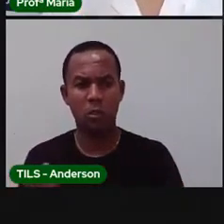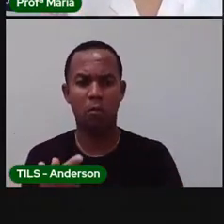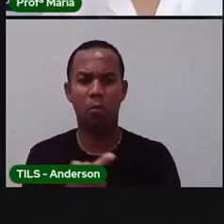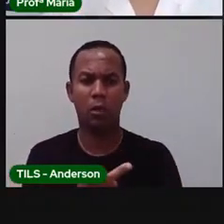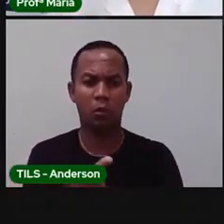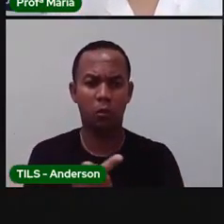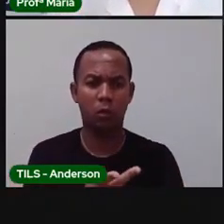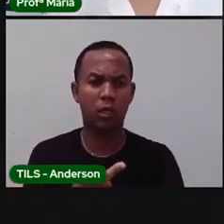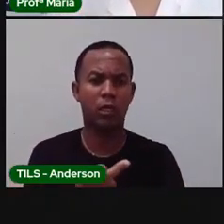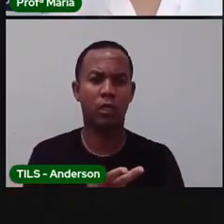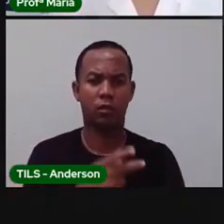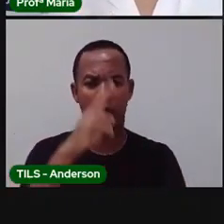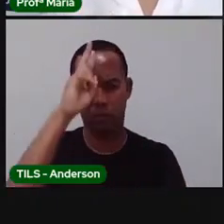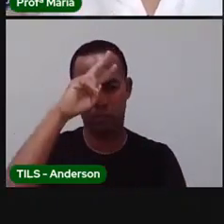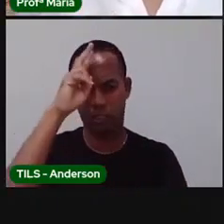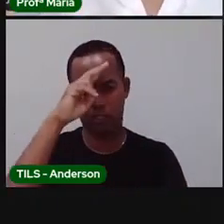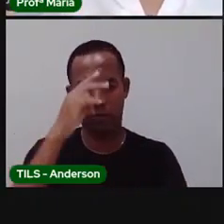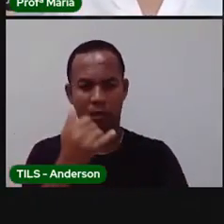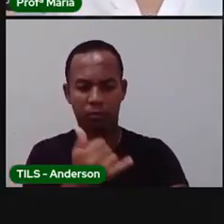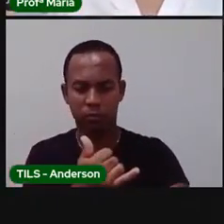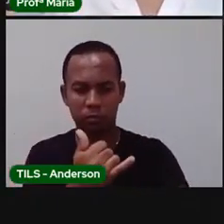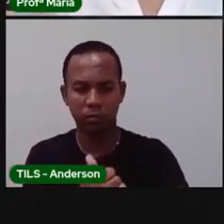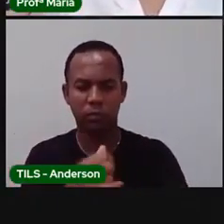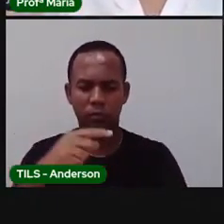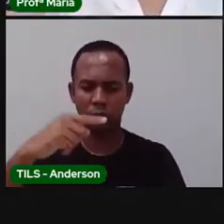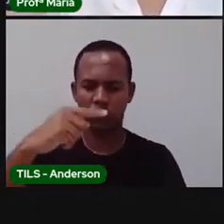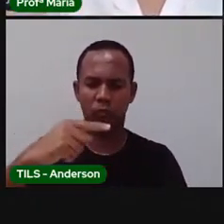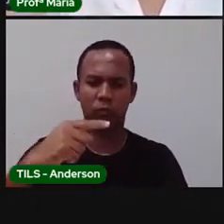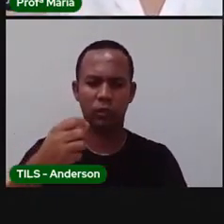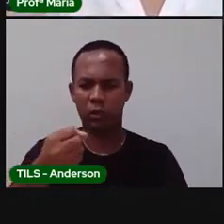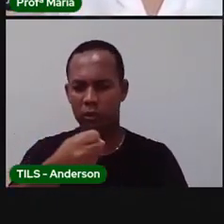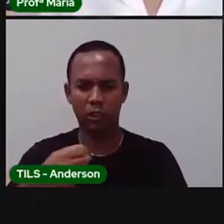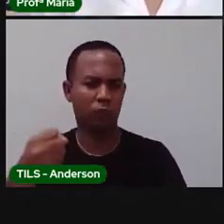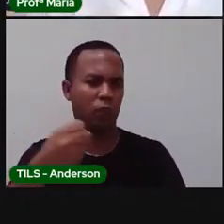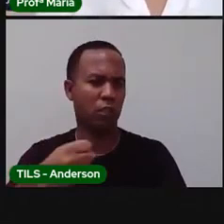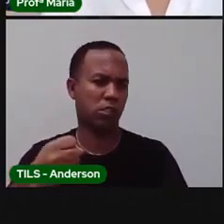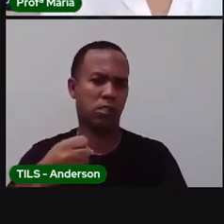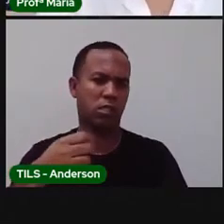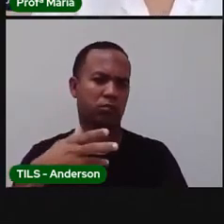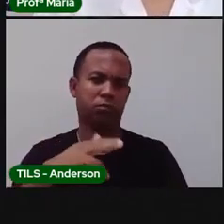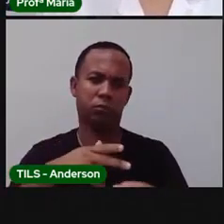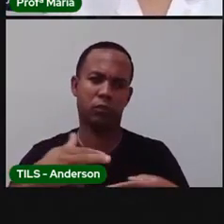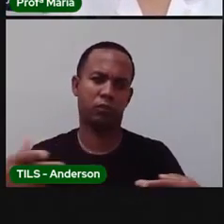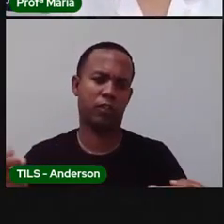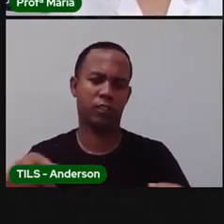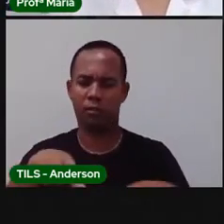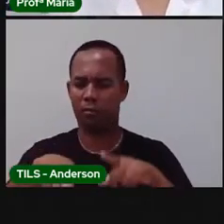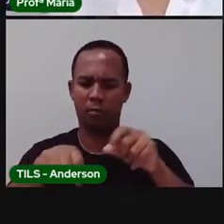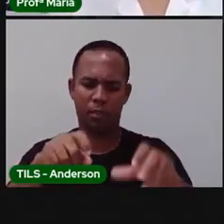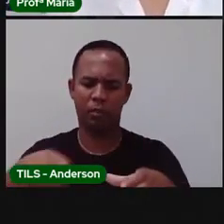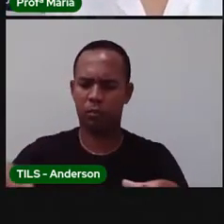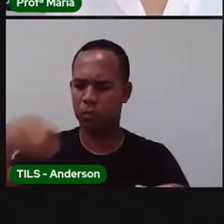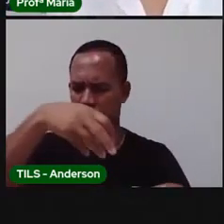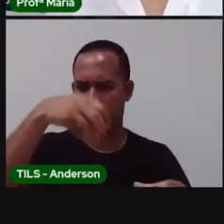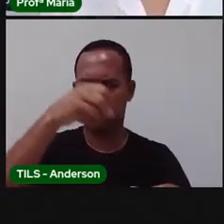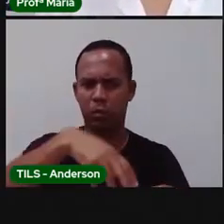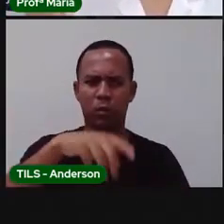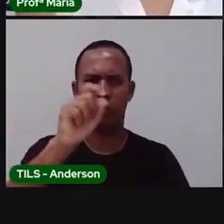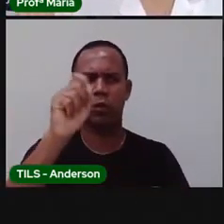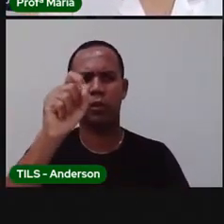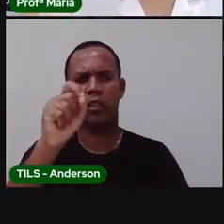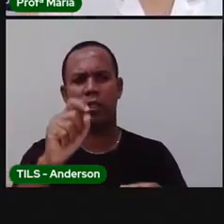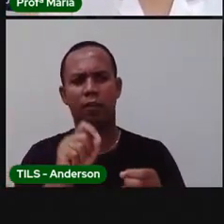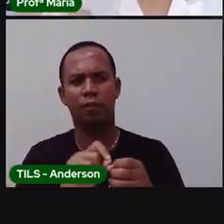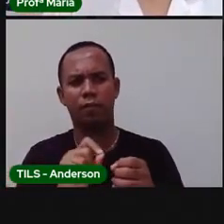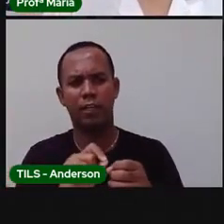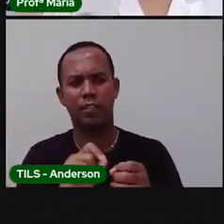né? Lembra que a prof falou da latinha? Olha a latinha de cerveja, de refrigerante. Essas pessoas recolhem essas latinhas para o quê? Para